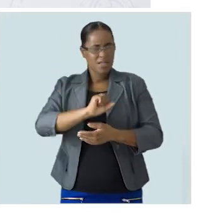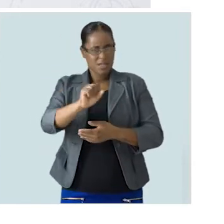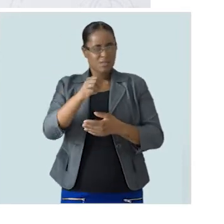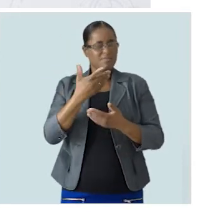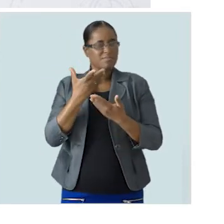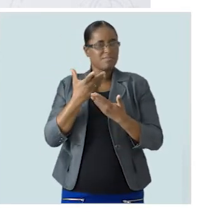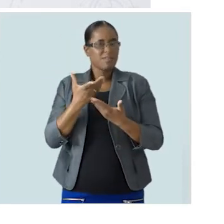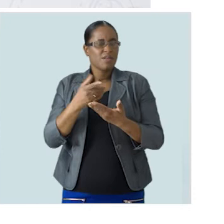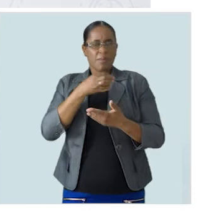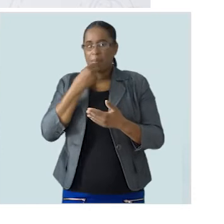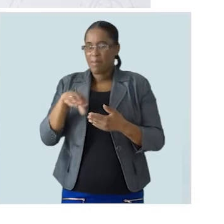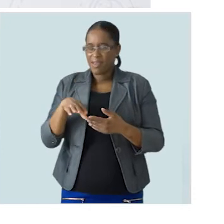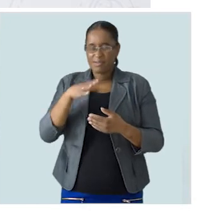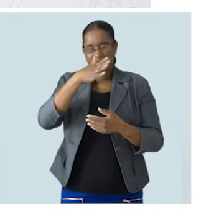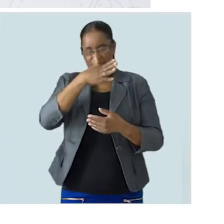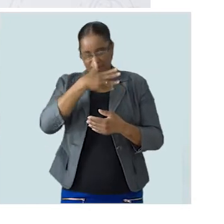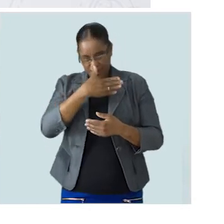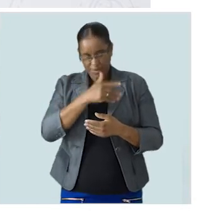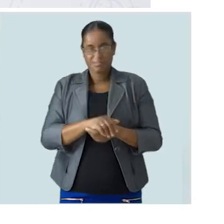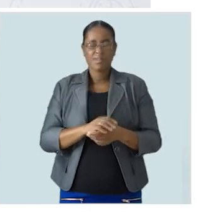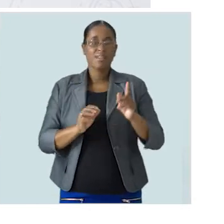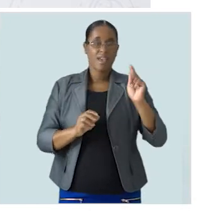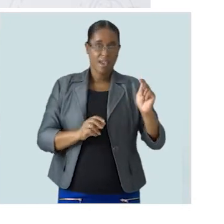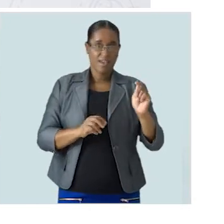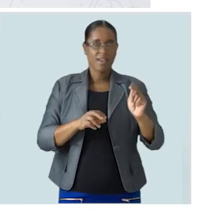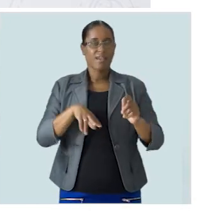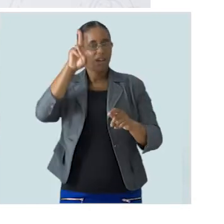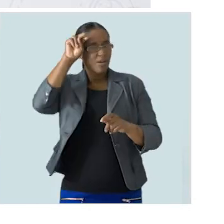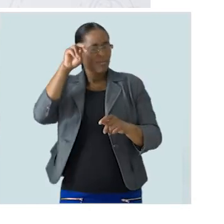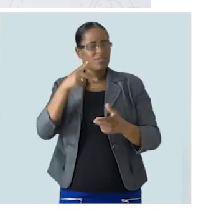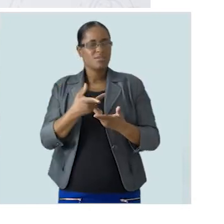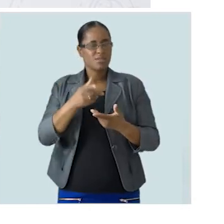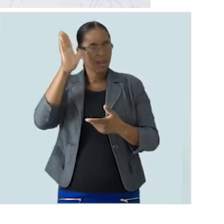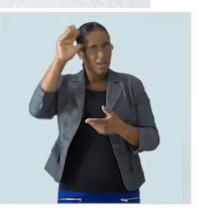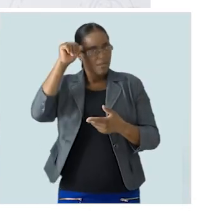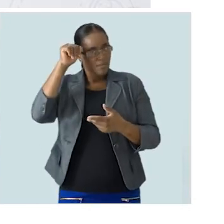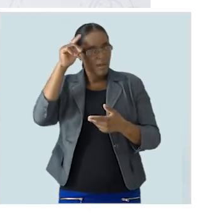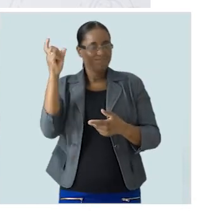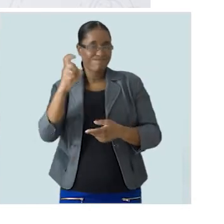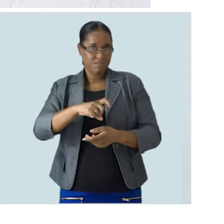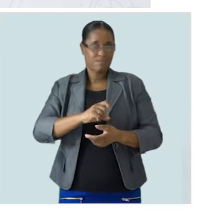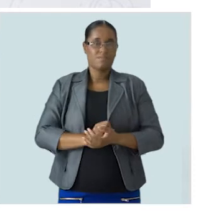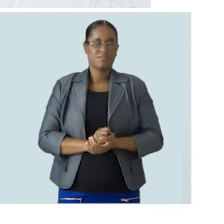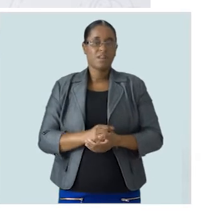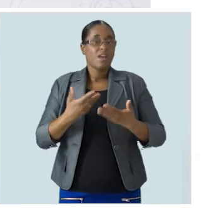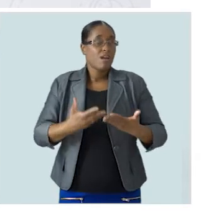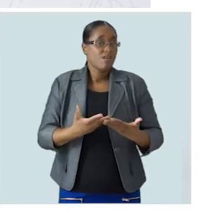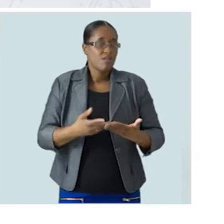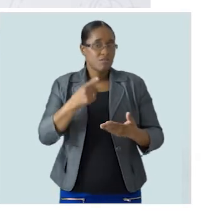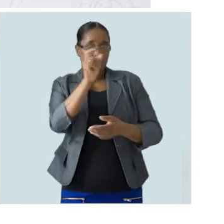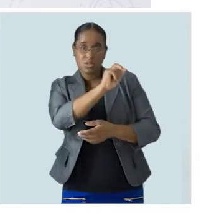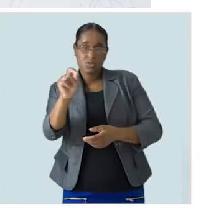terrível. A linha E, a raposa é um animal selvagem. Então, vamos lá sublinhar